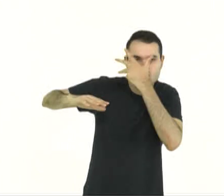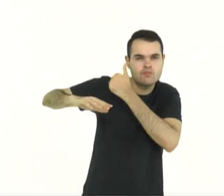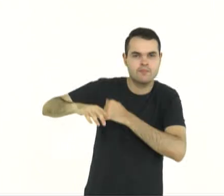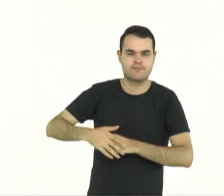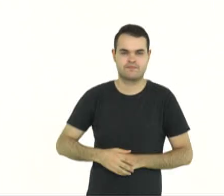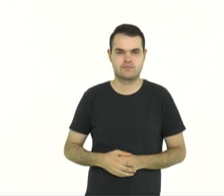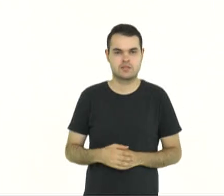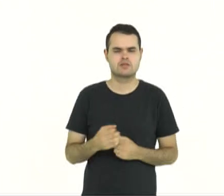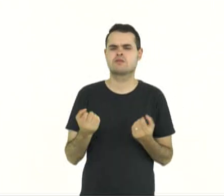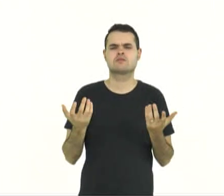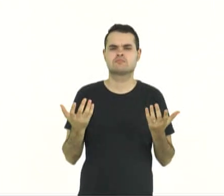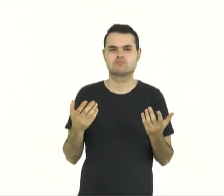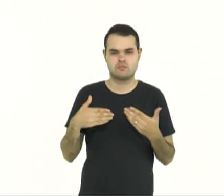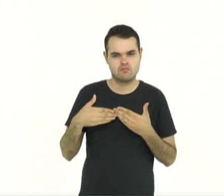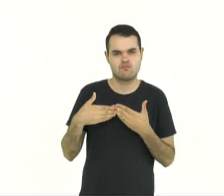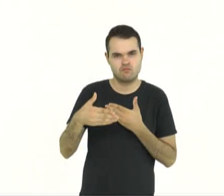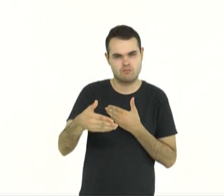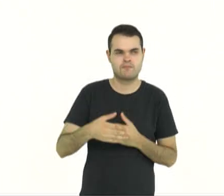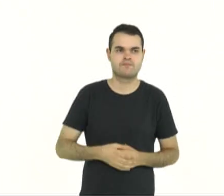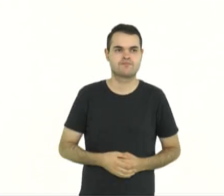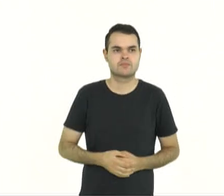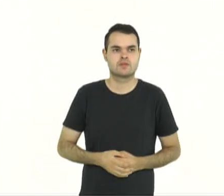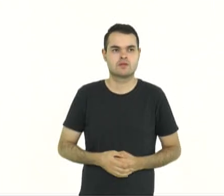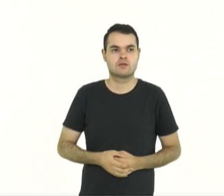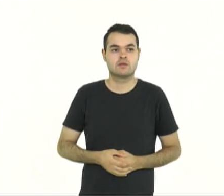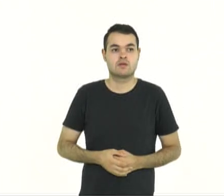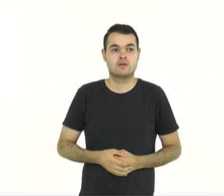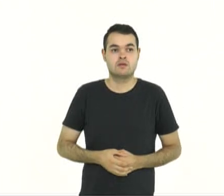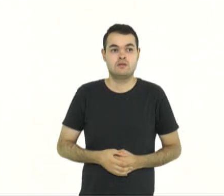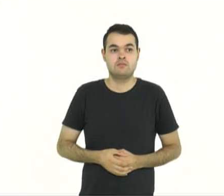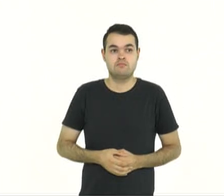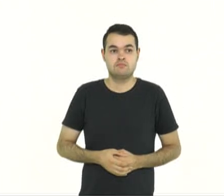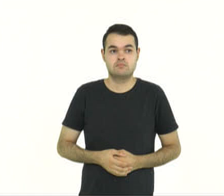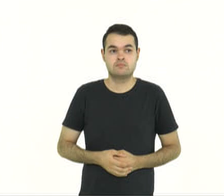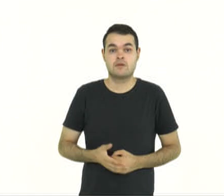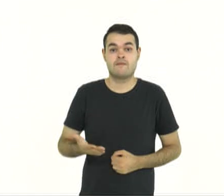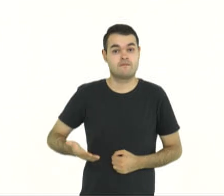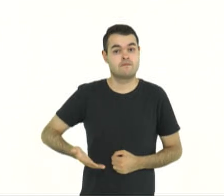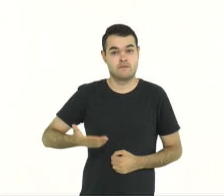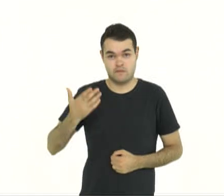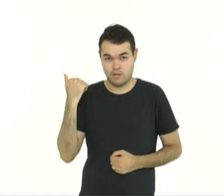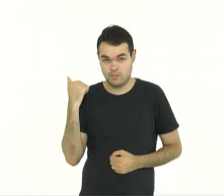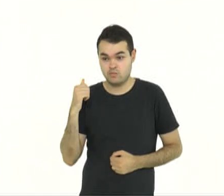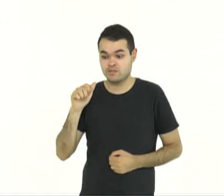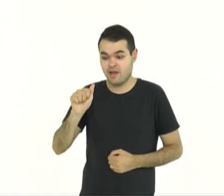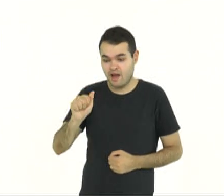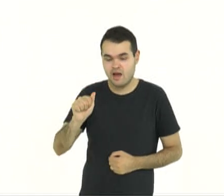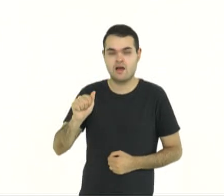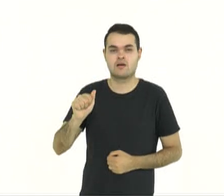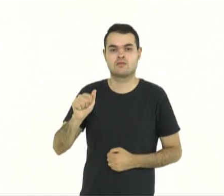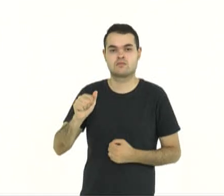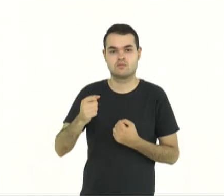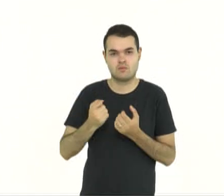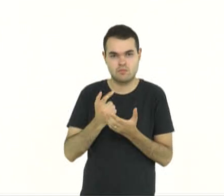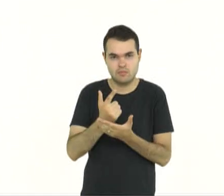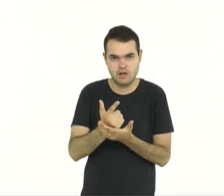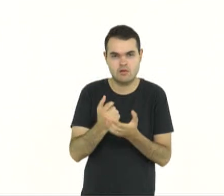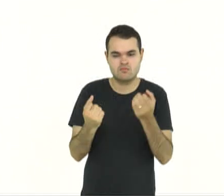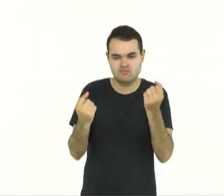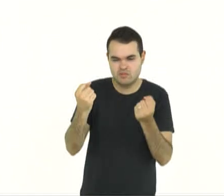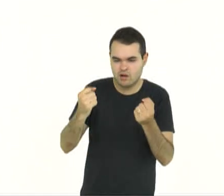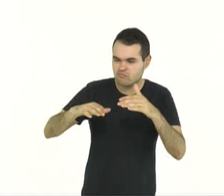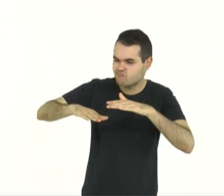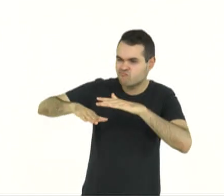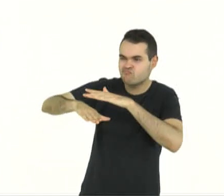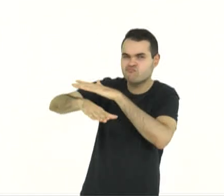comprar? Um esportivo. Aí, como que fica com as perífrases? Vamos a comprar um coche